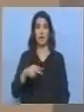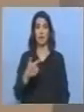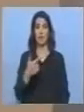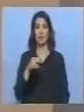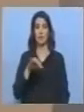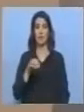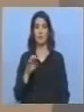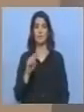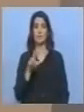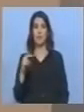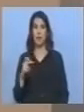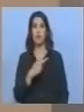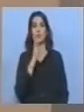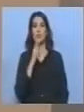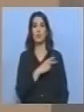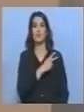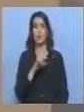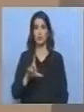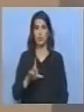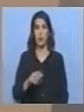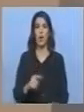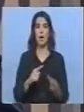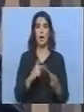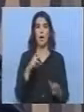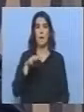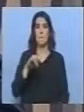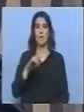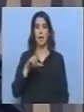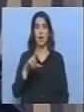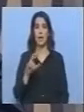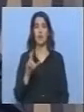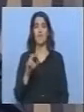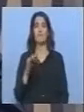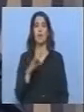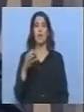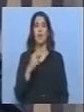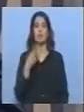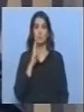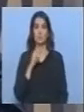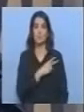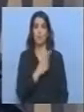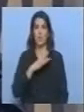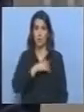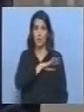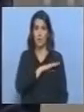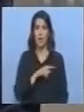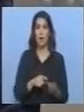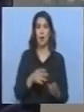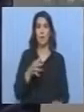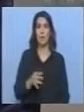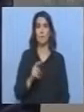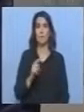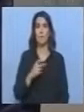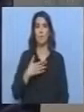Serra, reitor da Universidade de Lisboa, Amílcar Falcão, reitor da Universidade de Coimbra e Pedro Barbas Homem, reitor